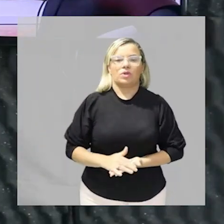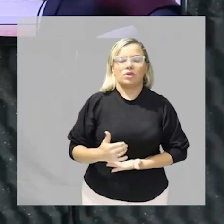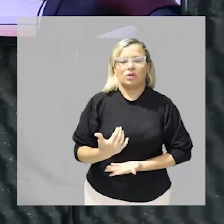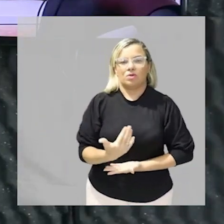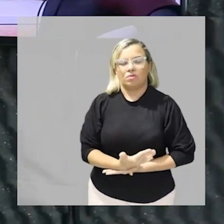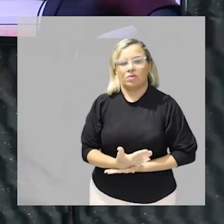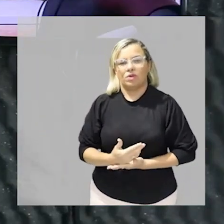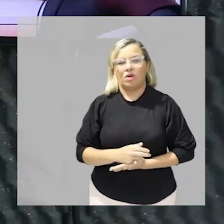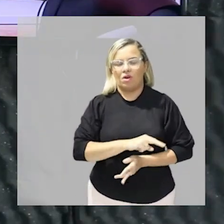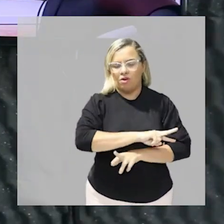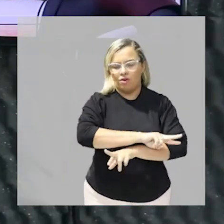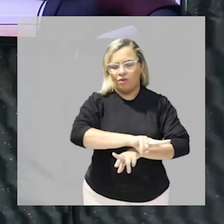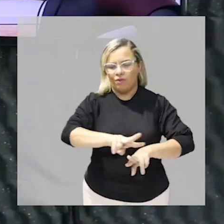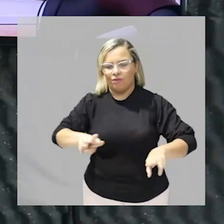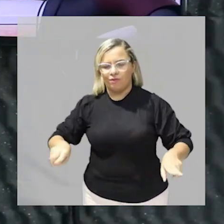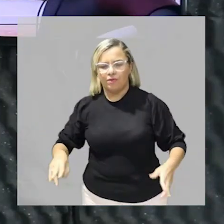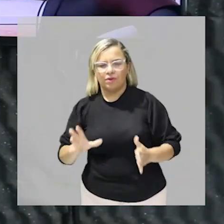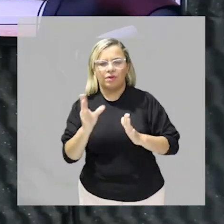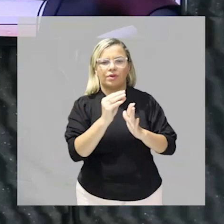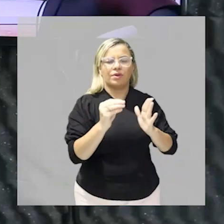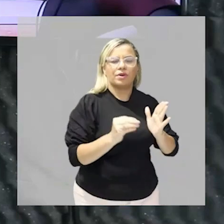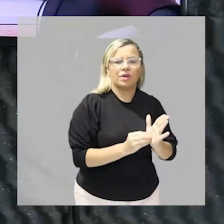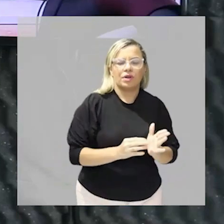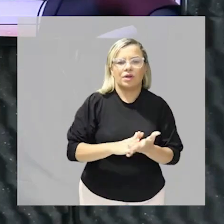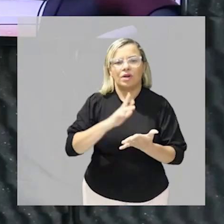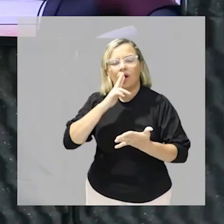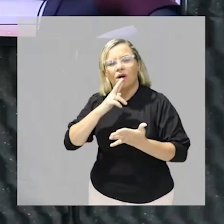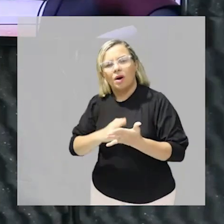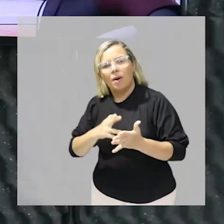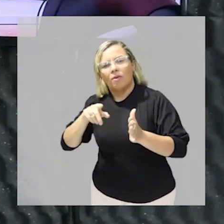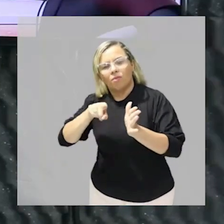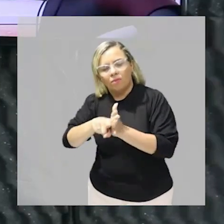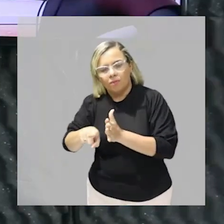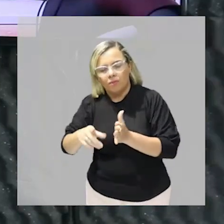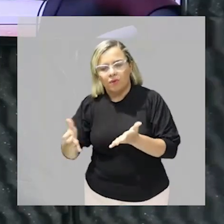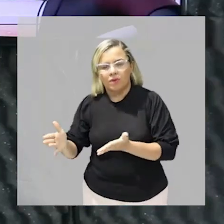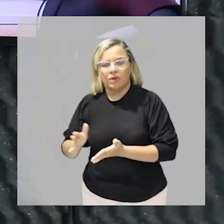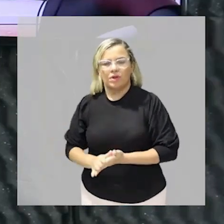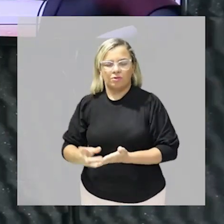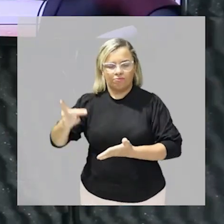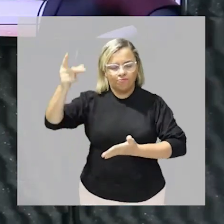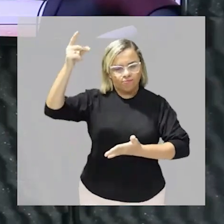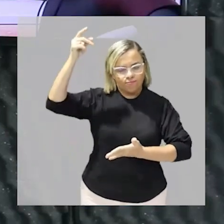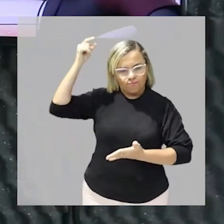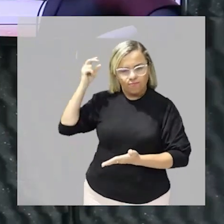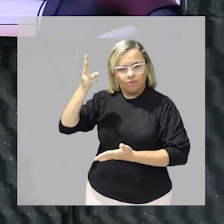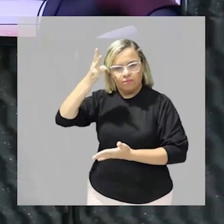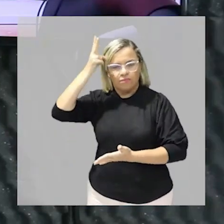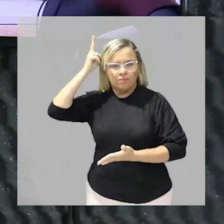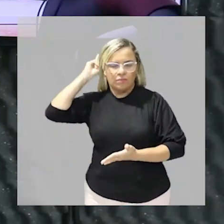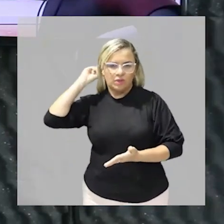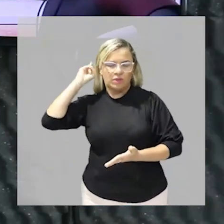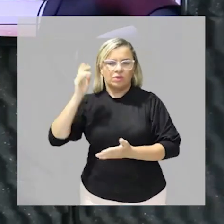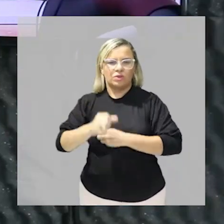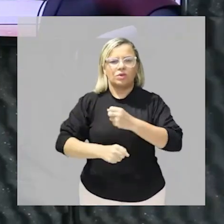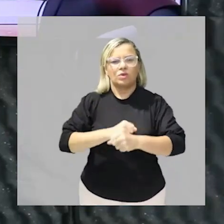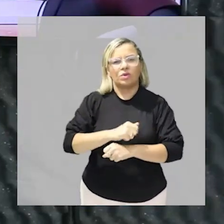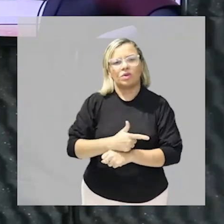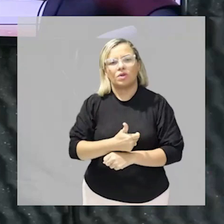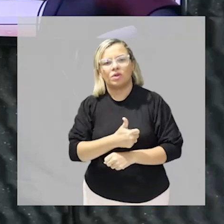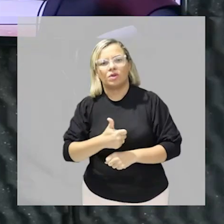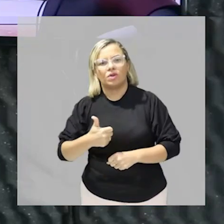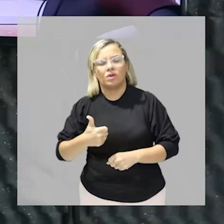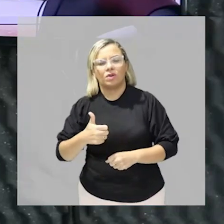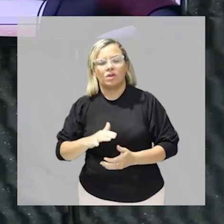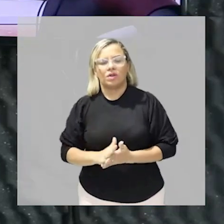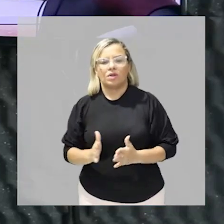uma série de aulas só respondendo questões desses últimos vestibulares, dos últimos, desde 2021, tá